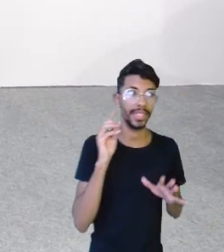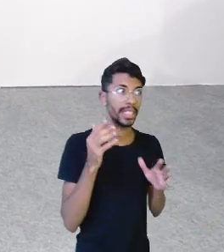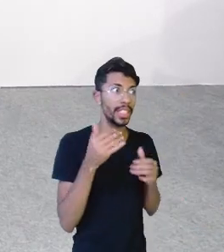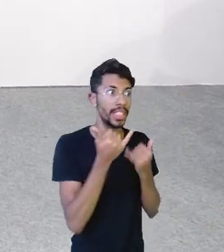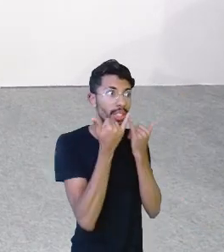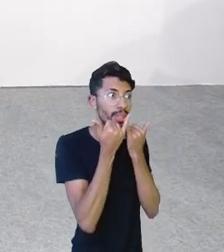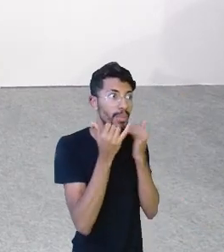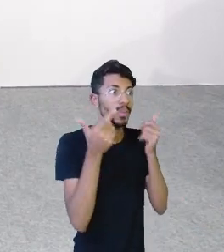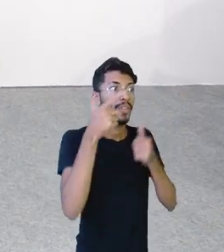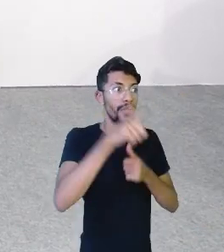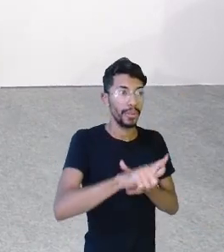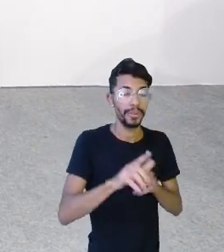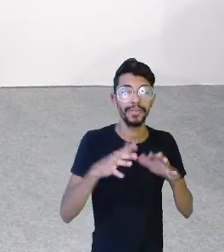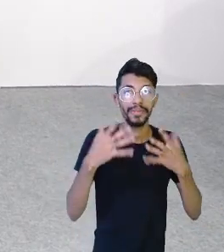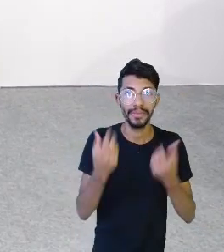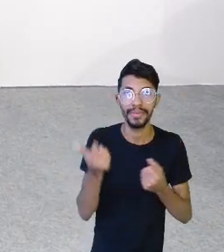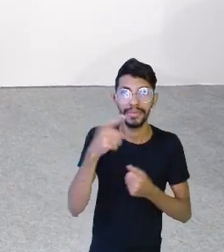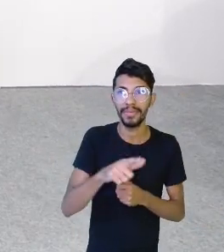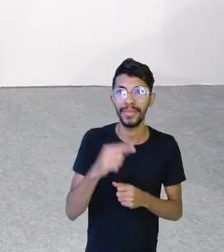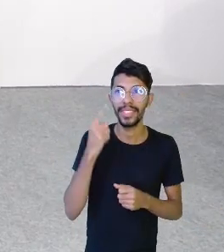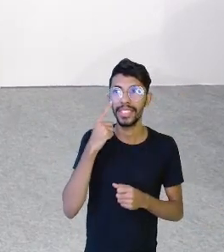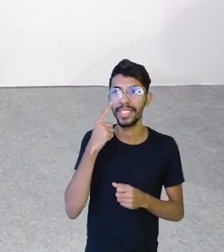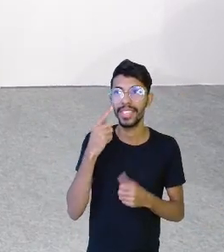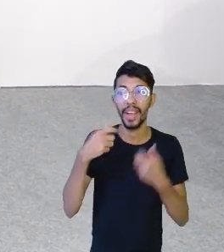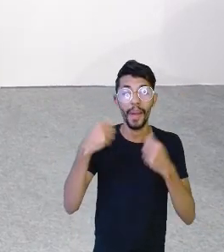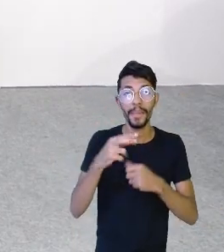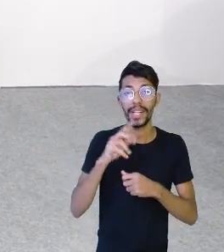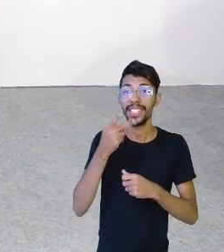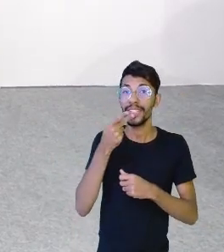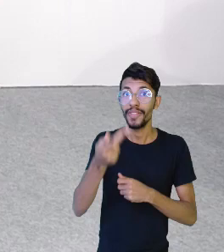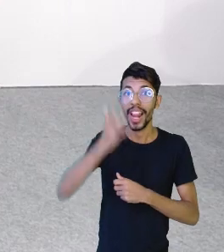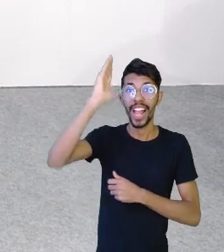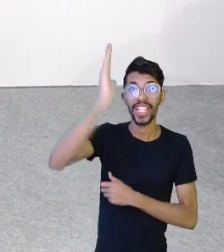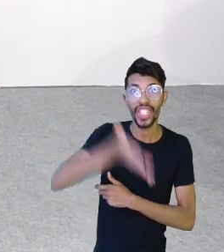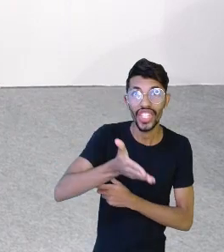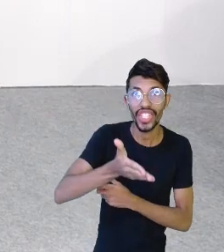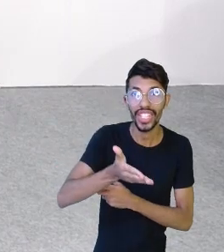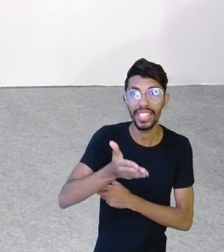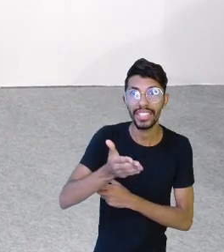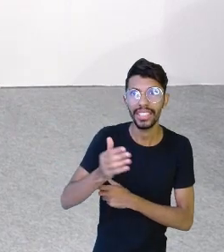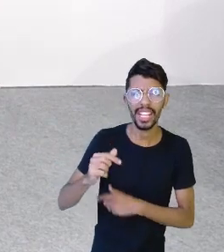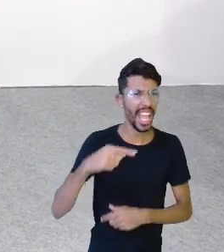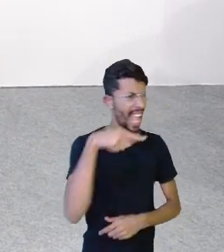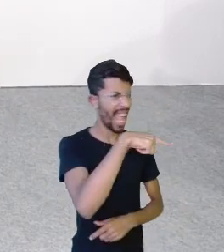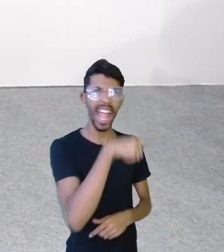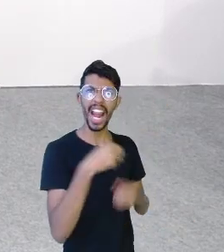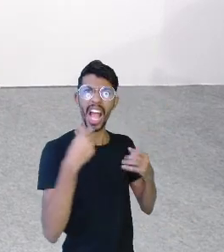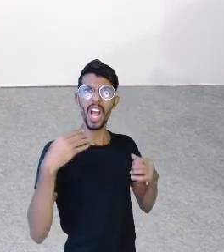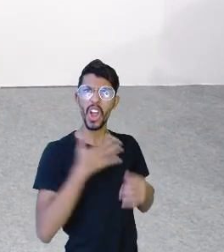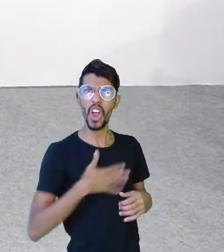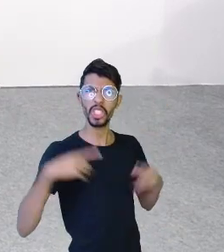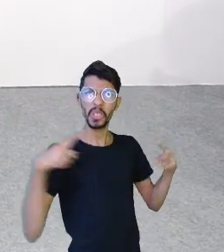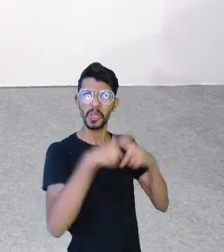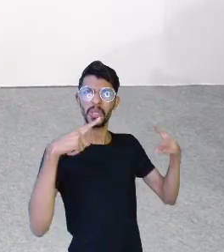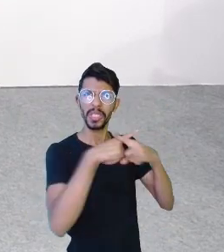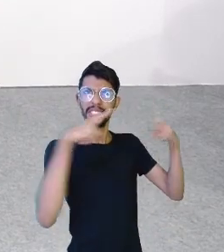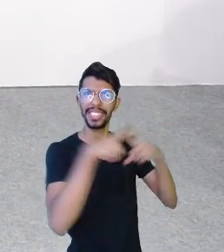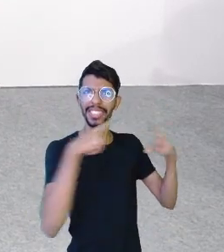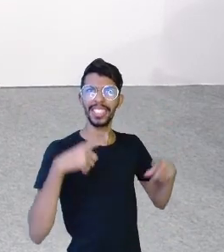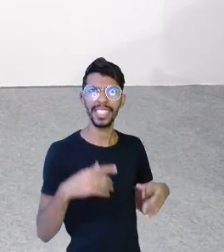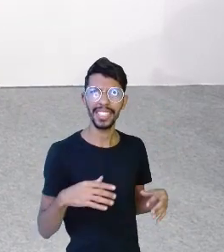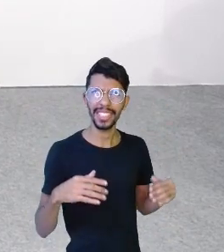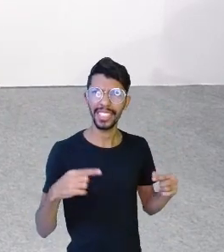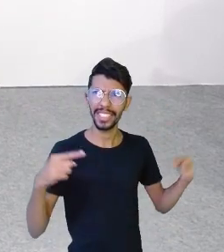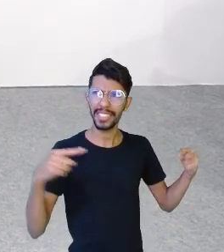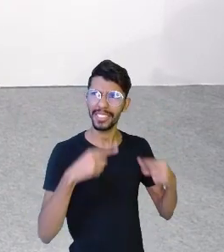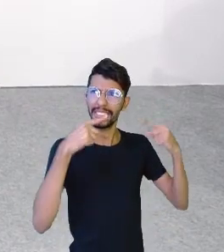novo. Vamos lá, minha gente. Eu tenho que dizer. Ela é muito competitiva, viu? Ela quer ganhar. Mauricéia tá com